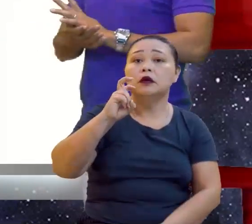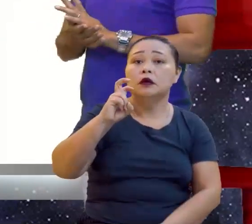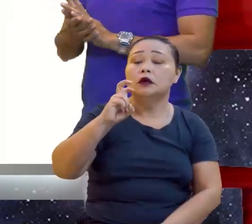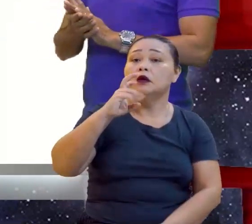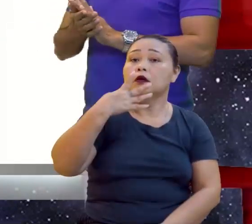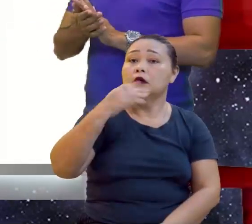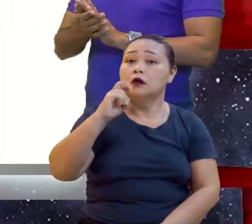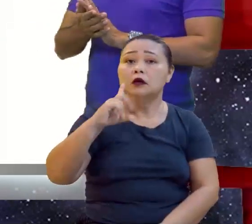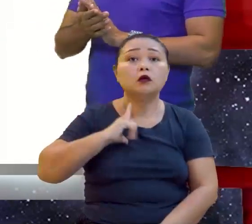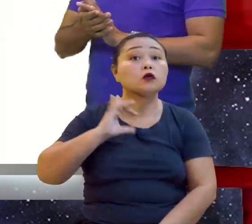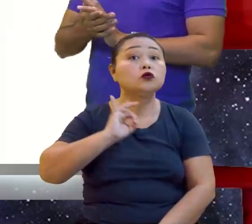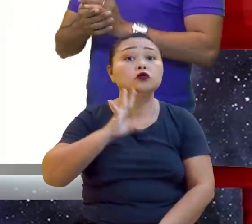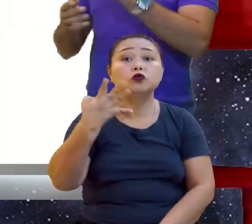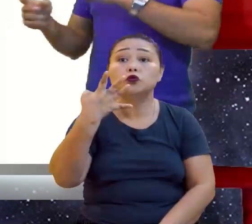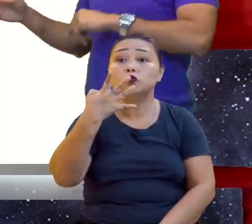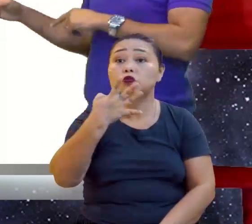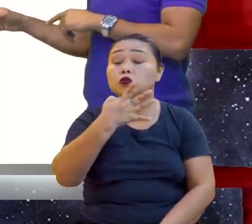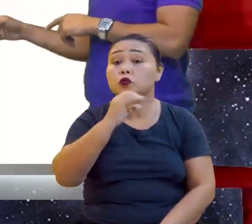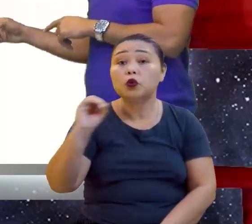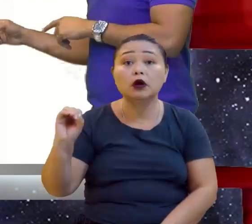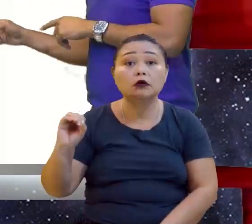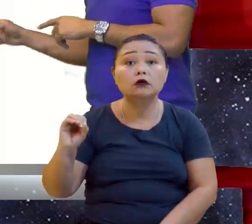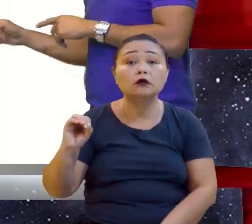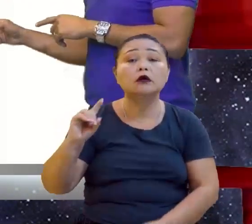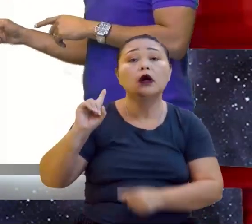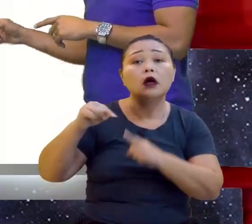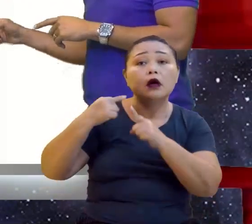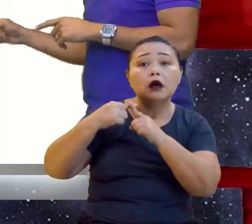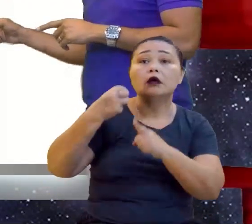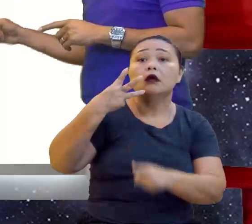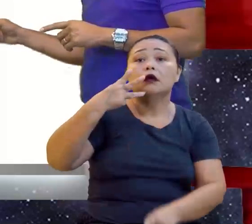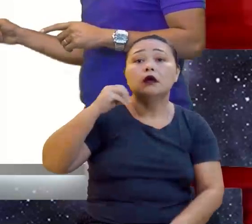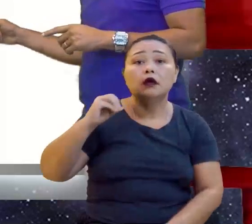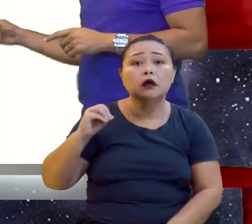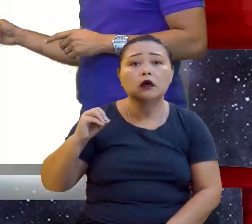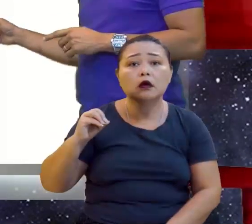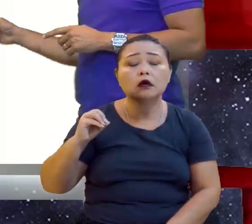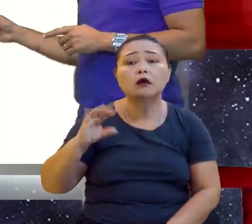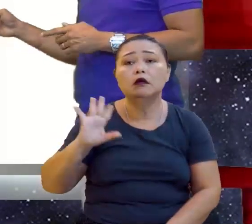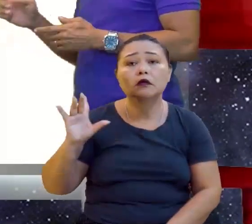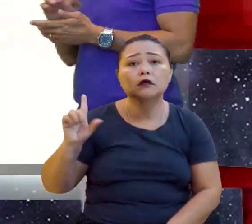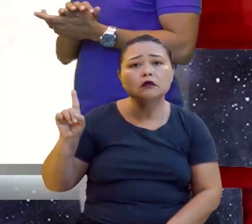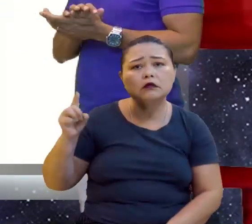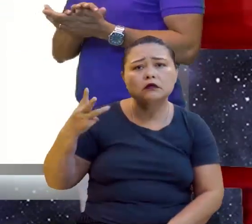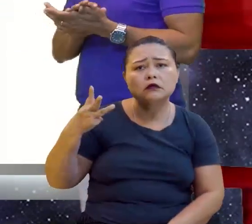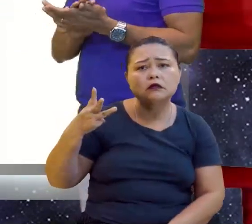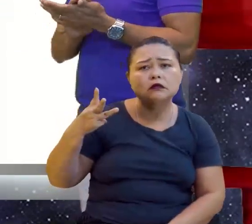aumentou 400. Depois aumenta 300 e 300, não é?